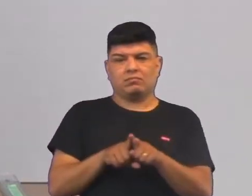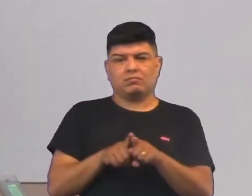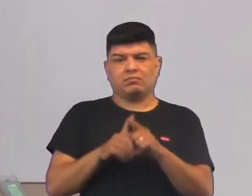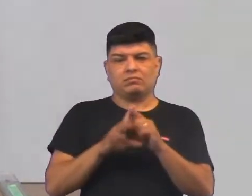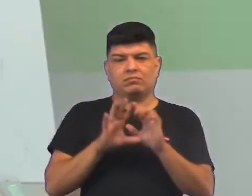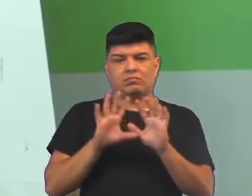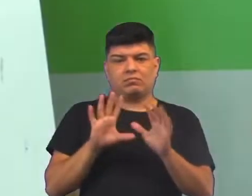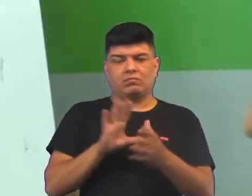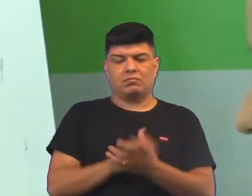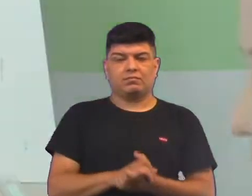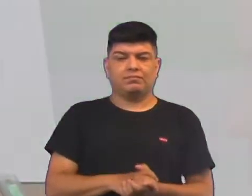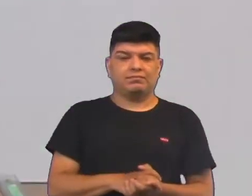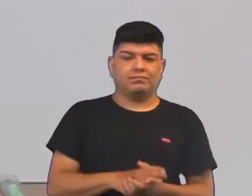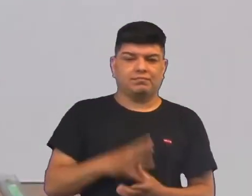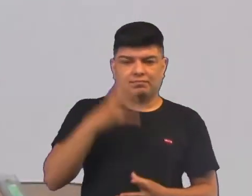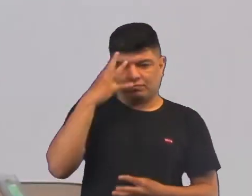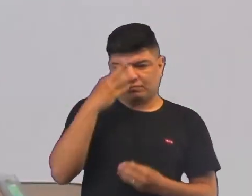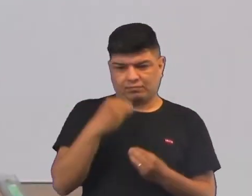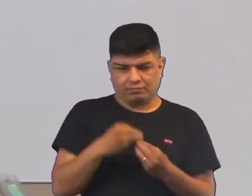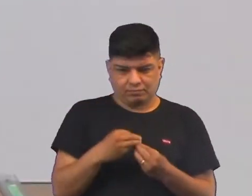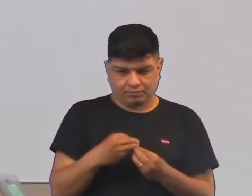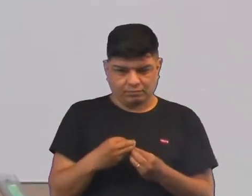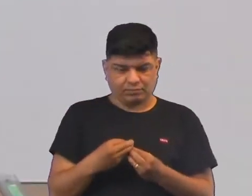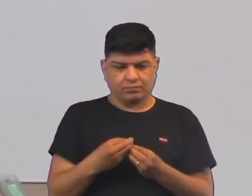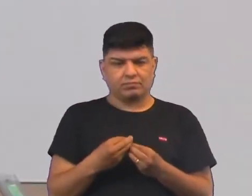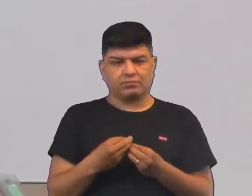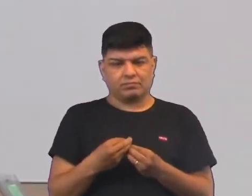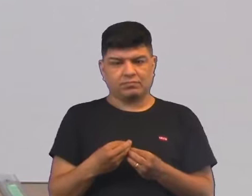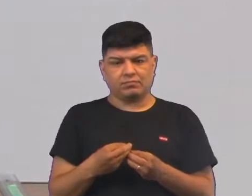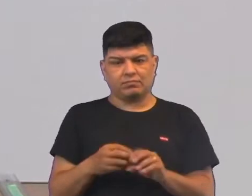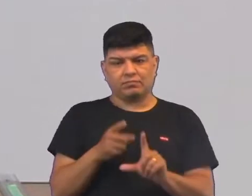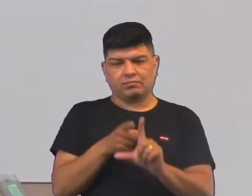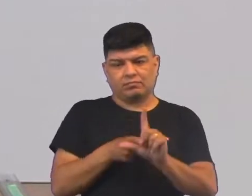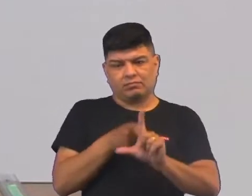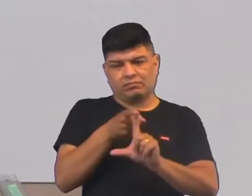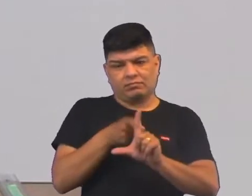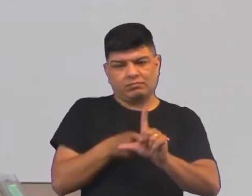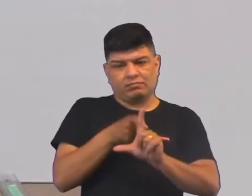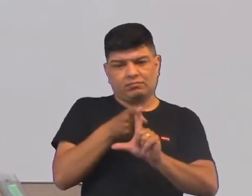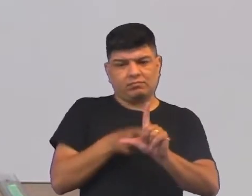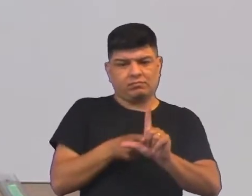falo de retas, ó, você já sabe que são essas que eu estou me referindo, ó.